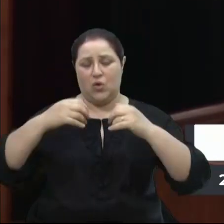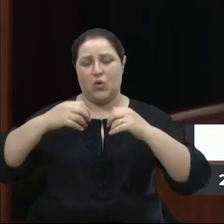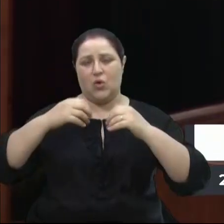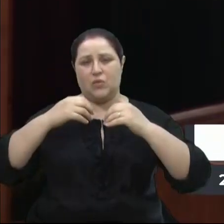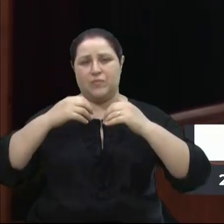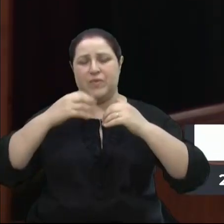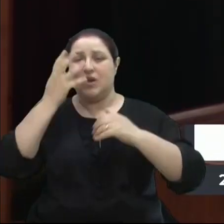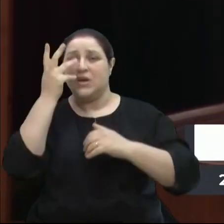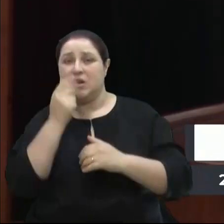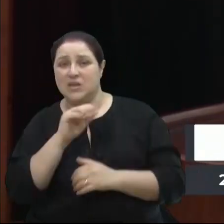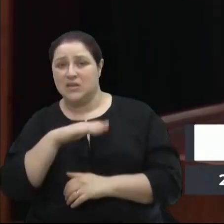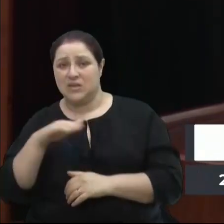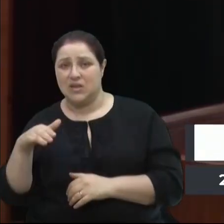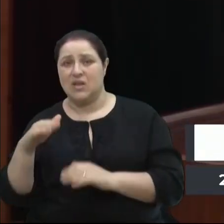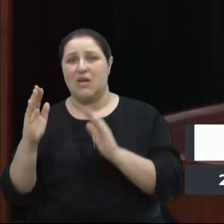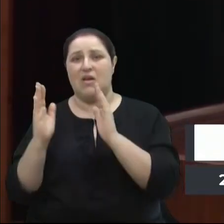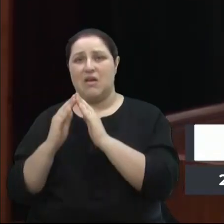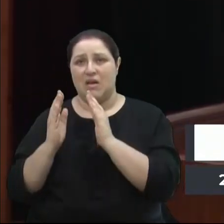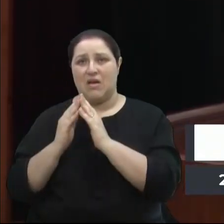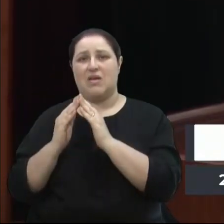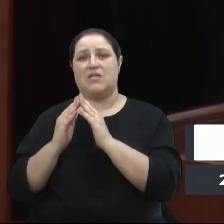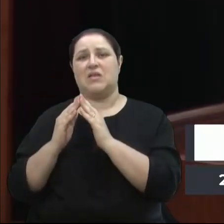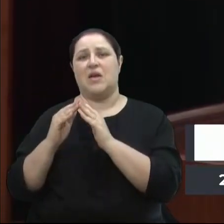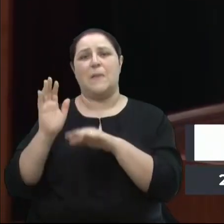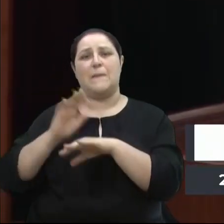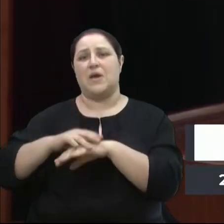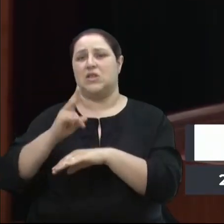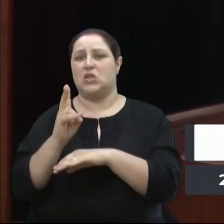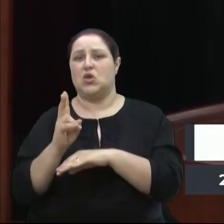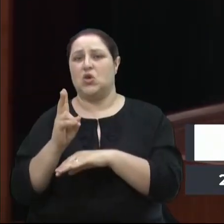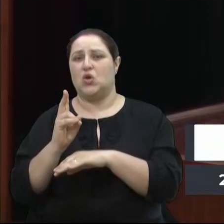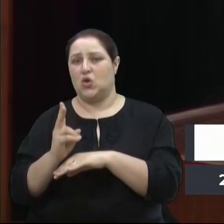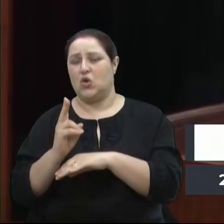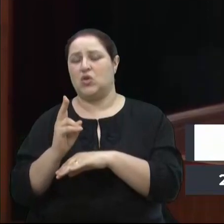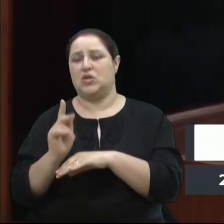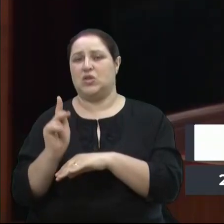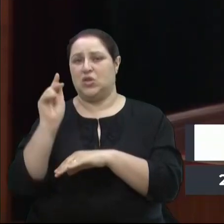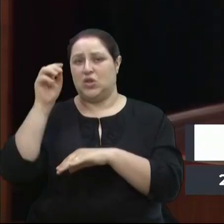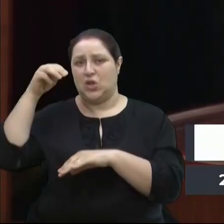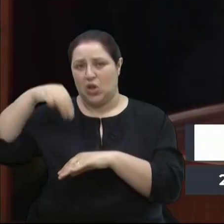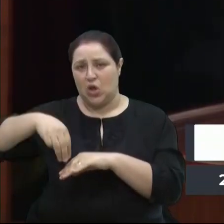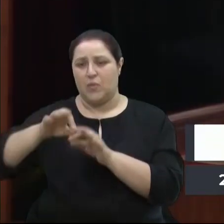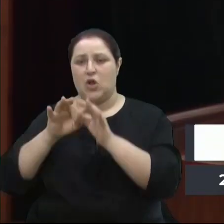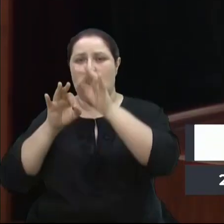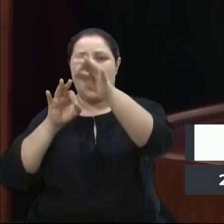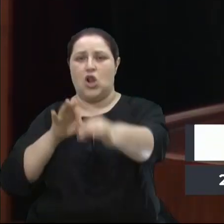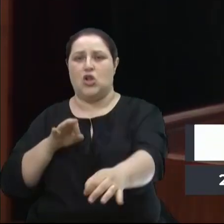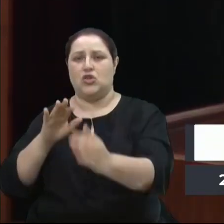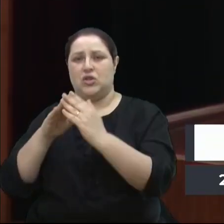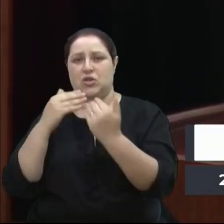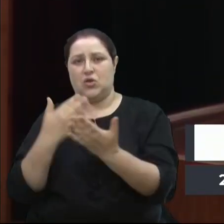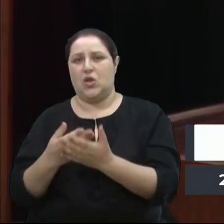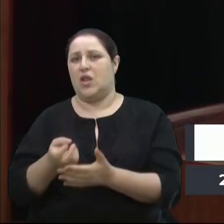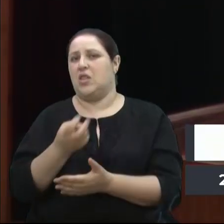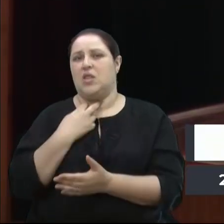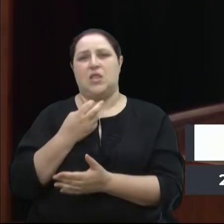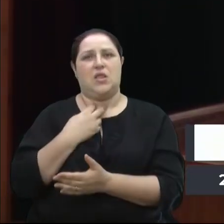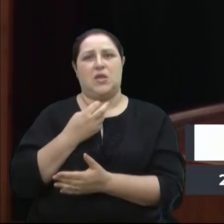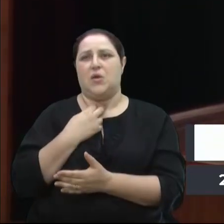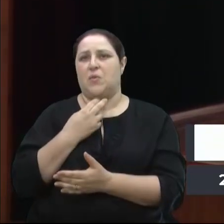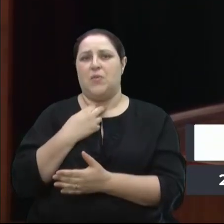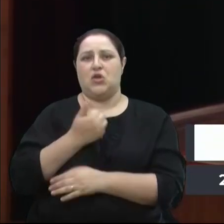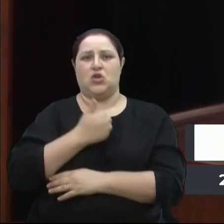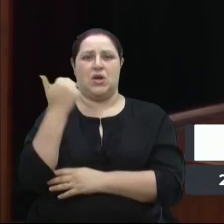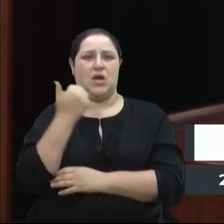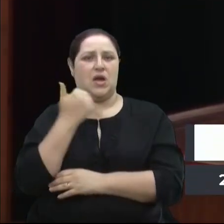transportada crianças que moram ou habitam a mais de 2 quilômetros da escola. E que não é permitida, em hipótese alguma,